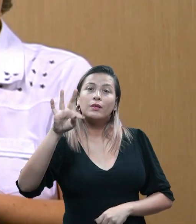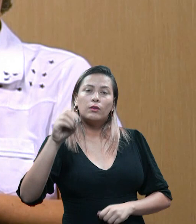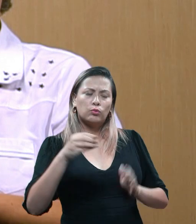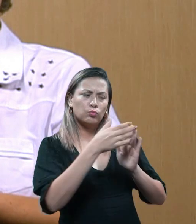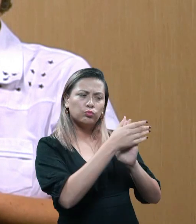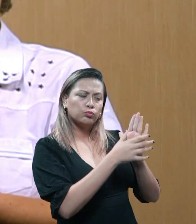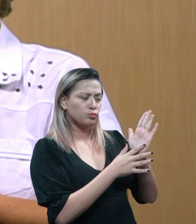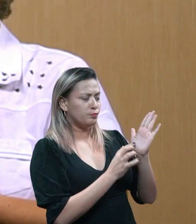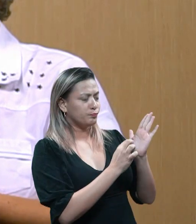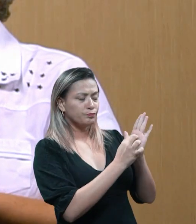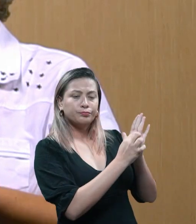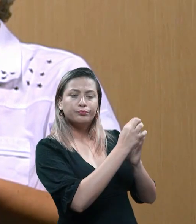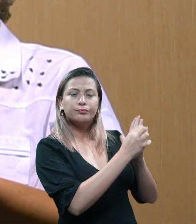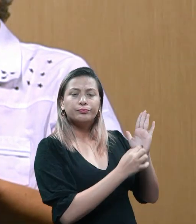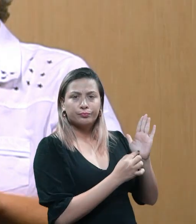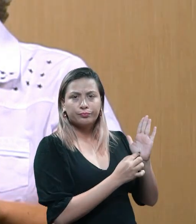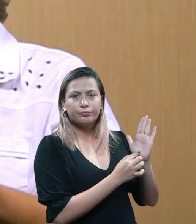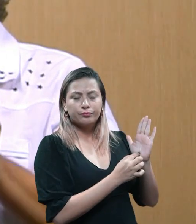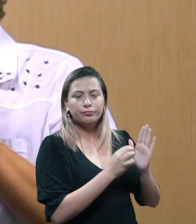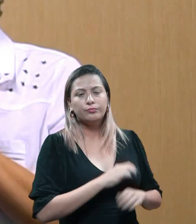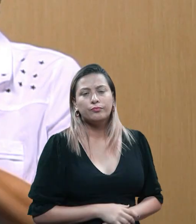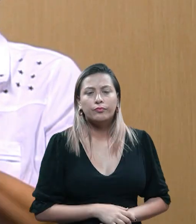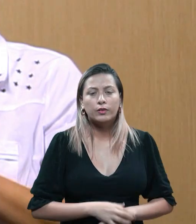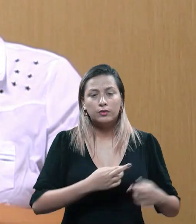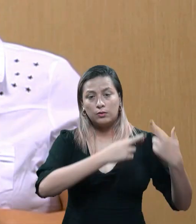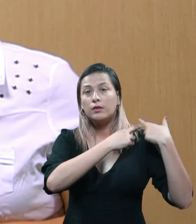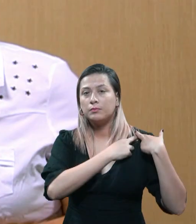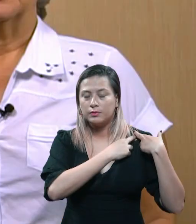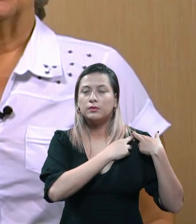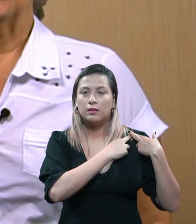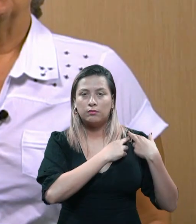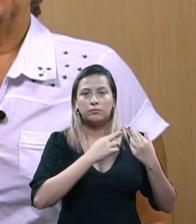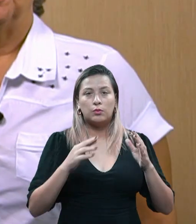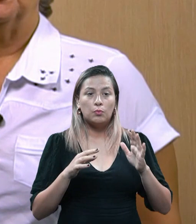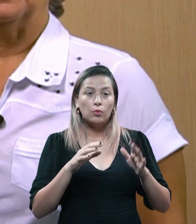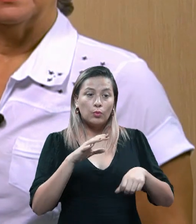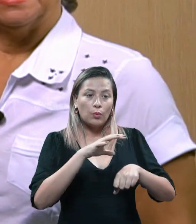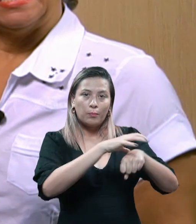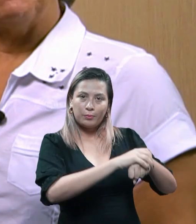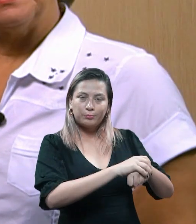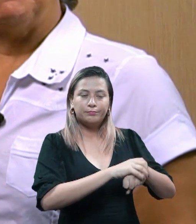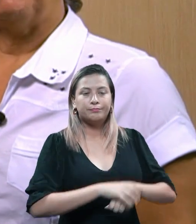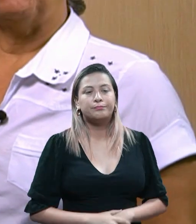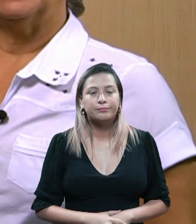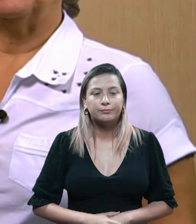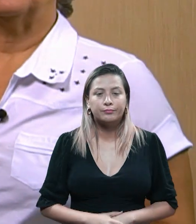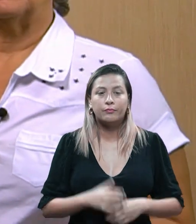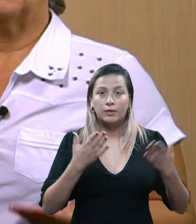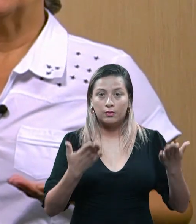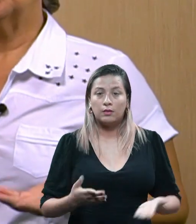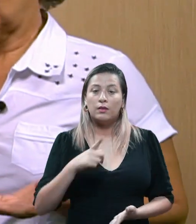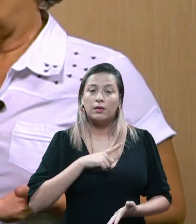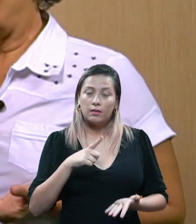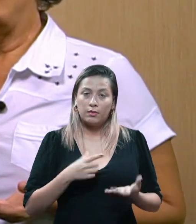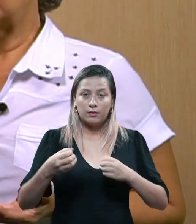as terminações que são responsáveis pelo tato. Como vimos, a epiderme é formada por